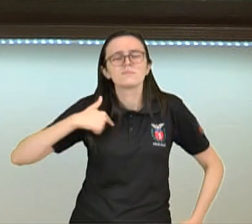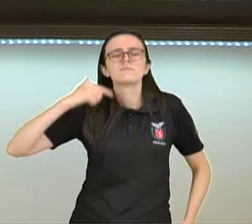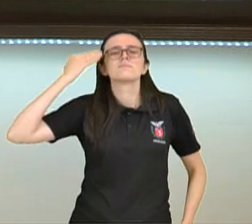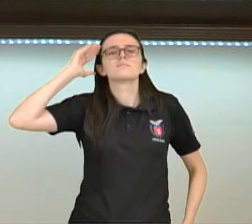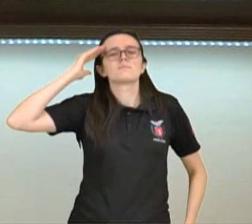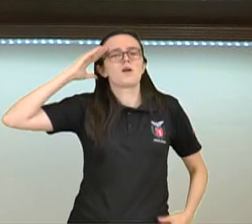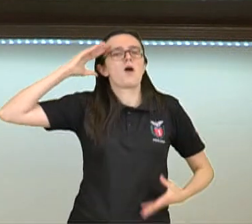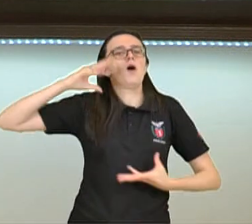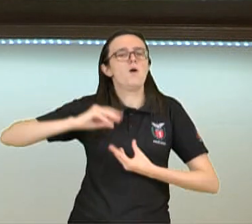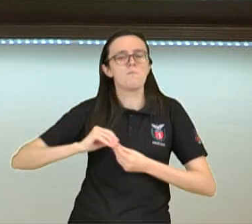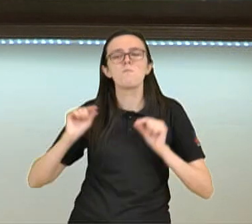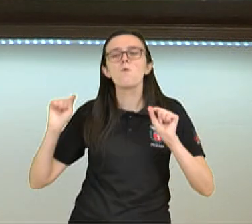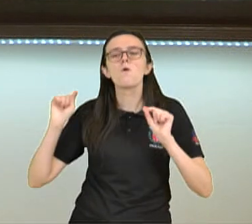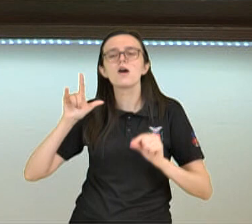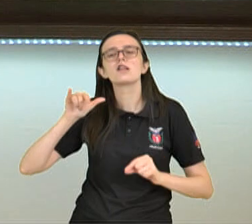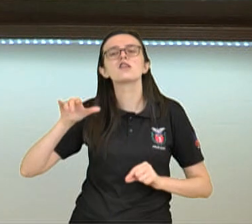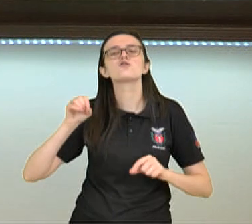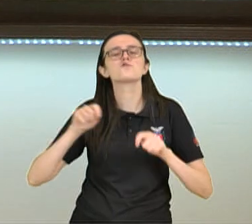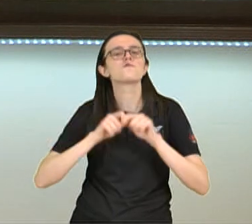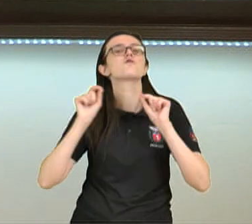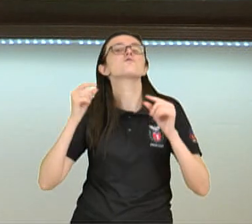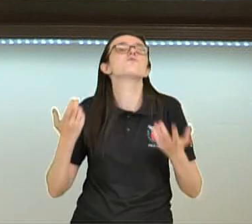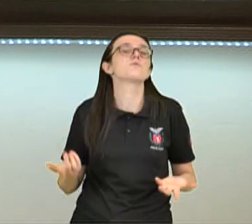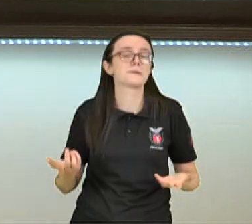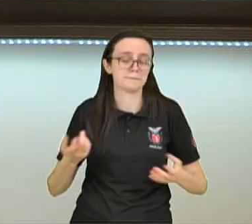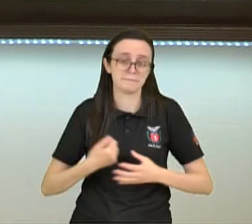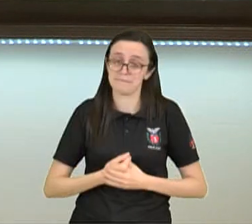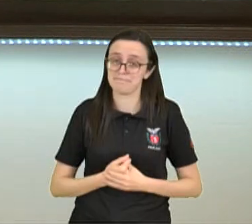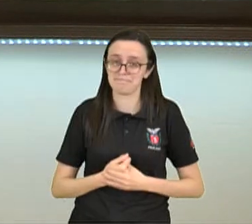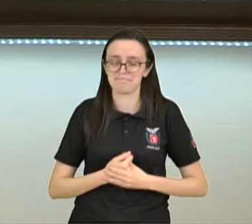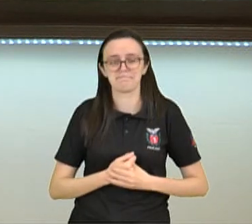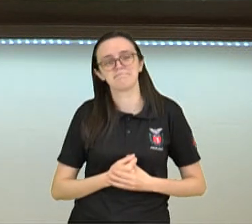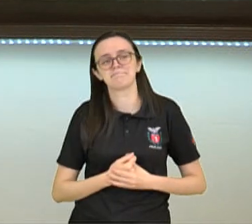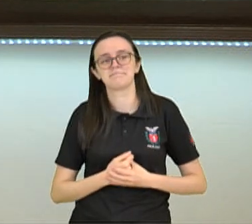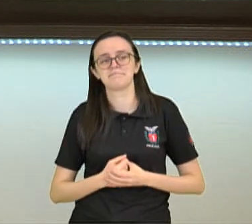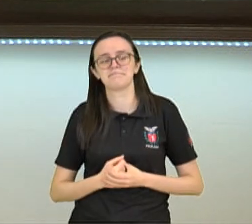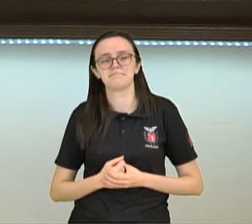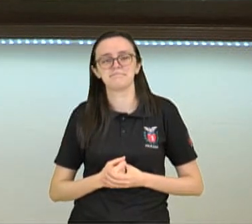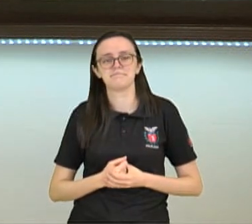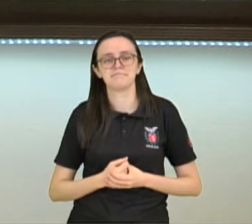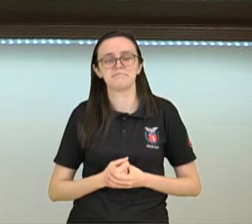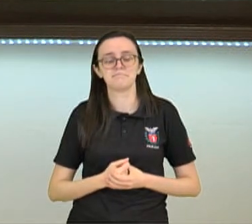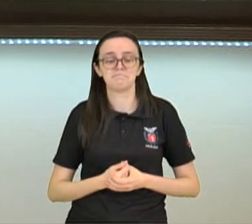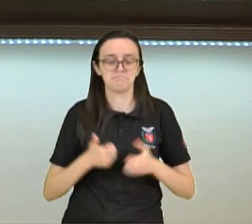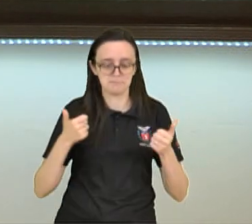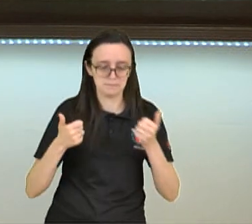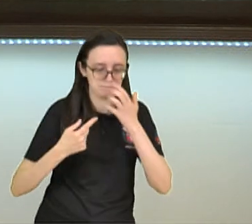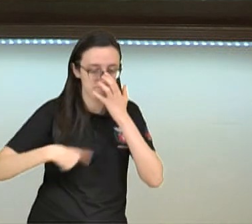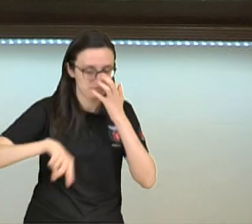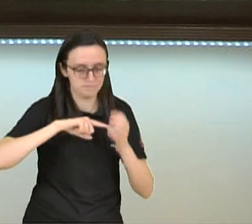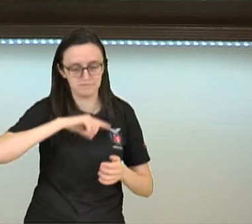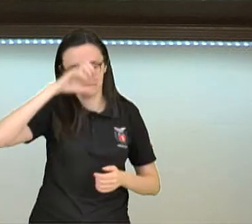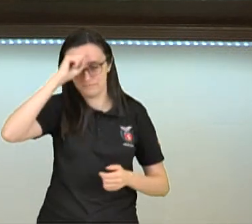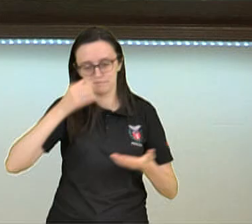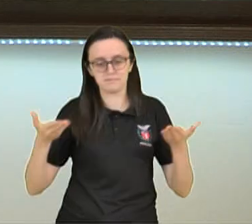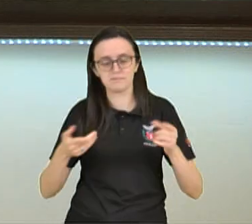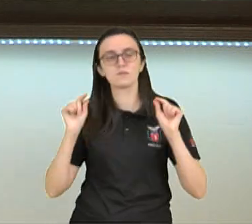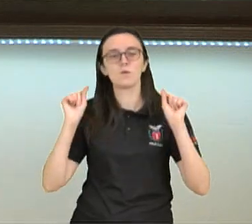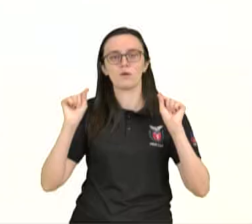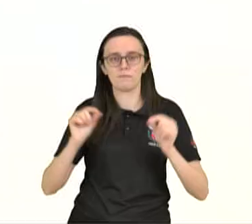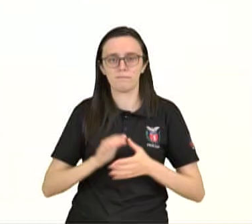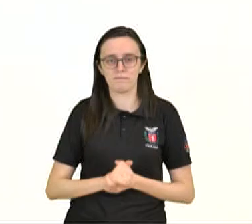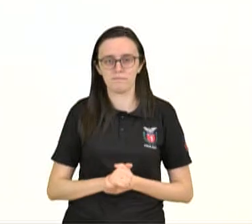compreensão do que o nosso lixo é capaz de transformar, né? Bem, o que, que nós aprendemos na aula de hoje,